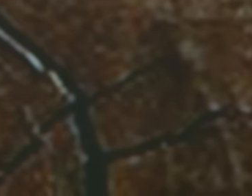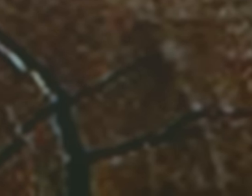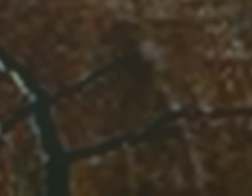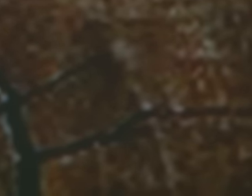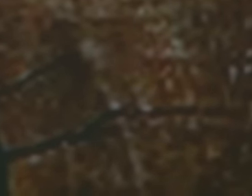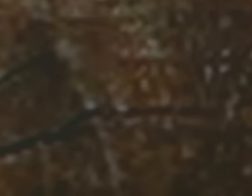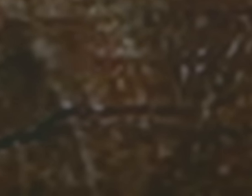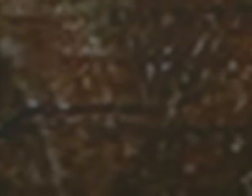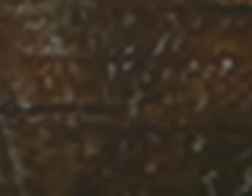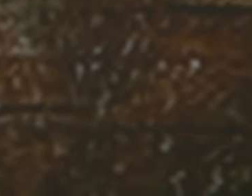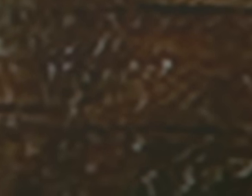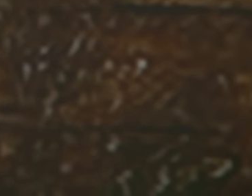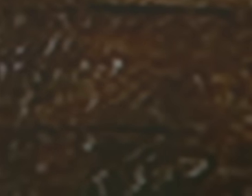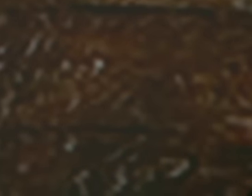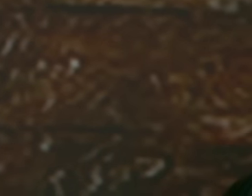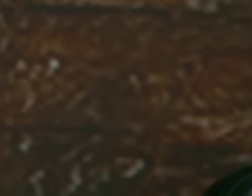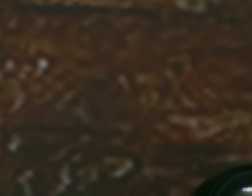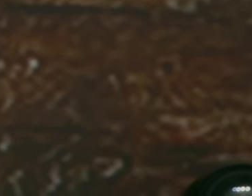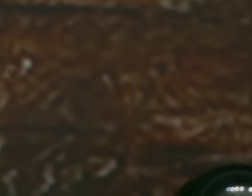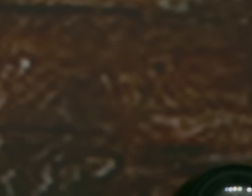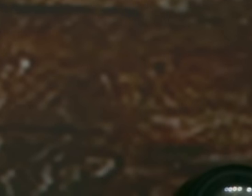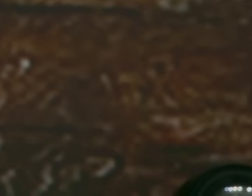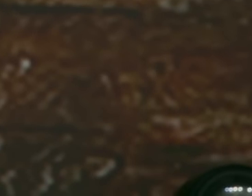estiver. Livra-me do caminho mau.